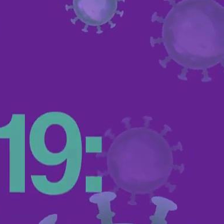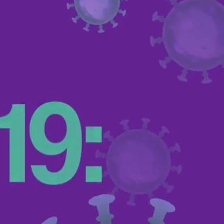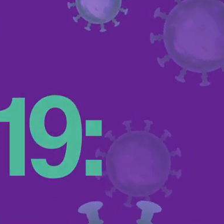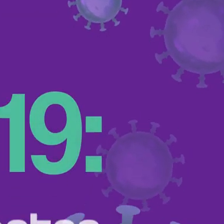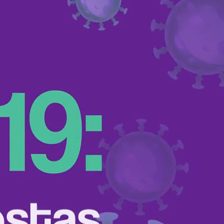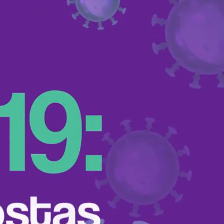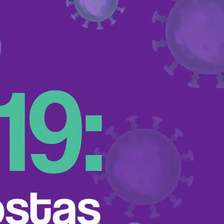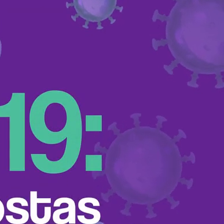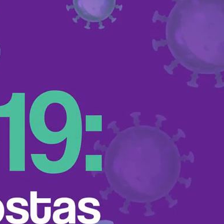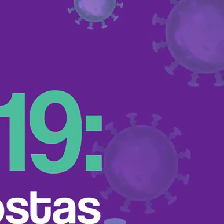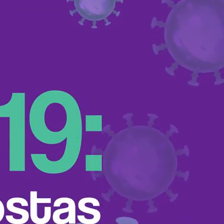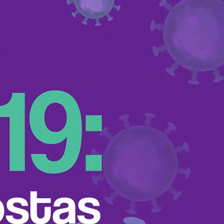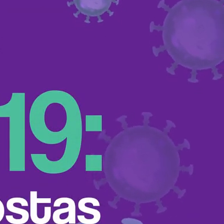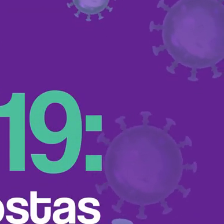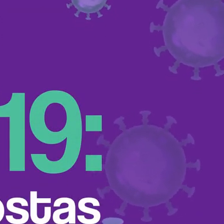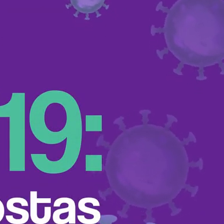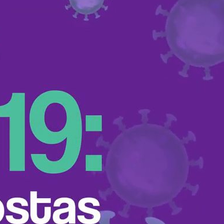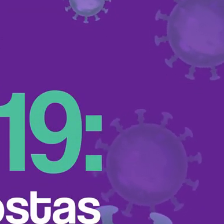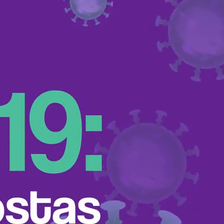e